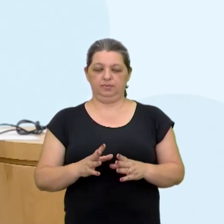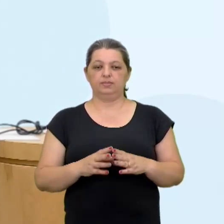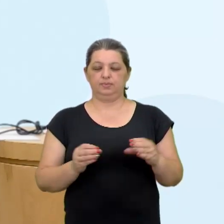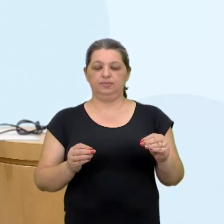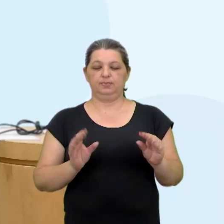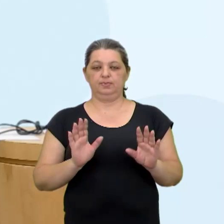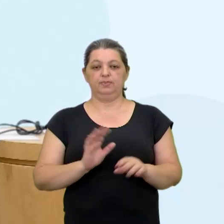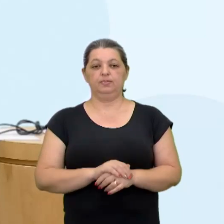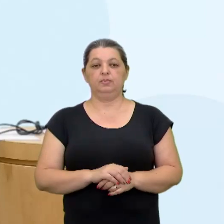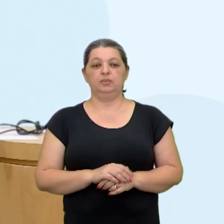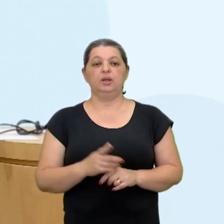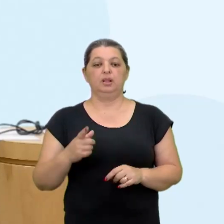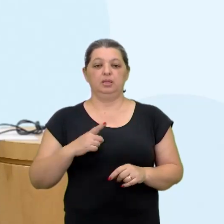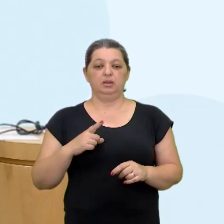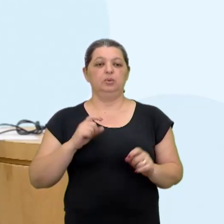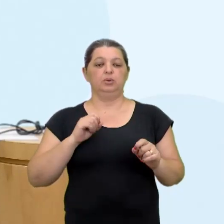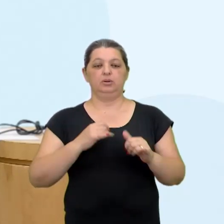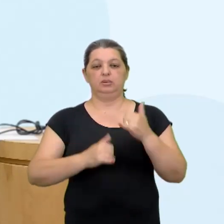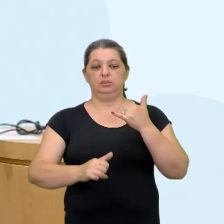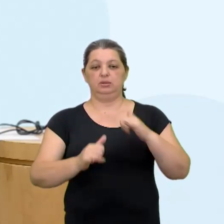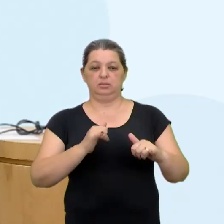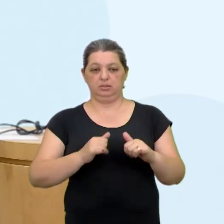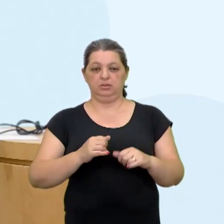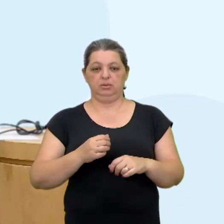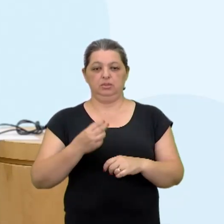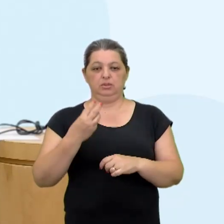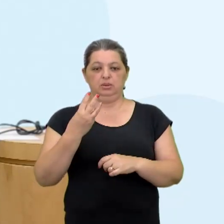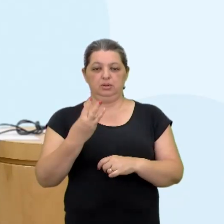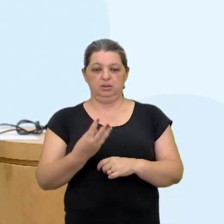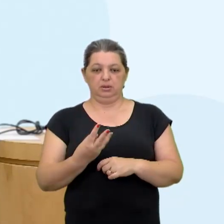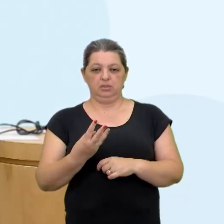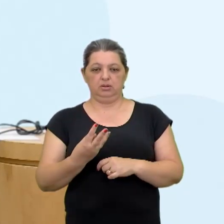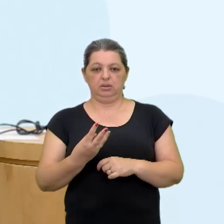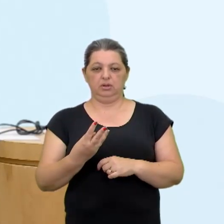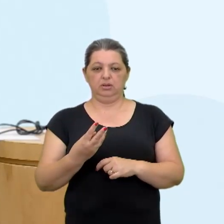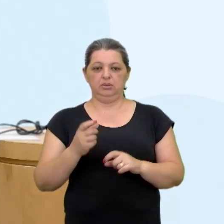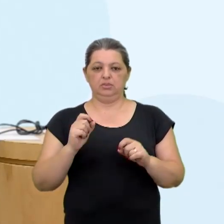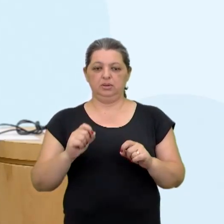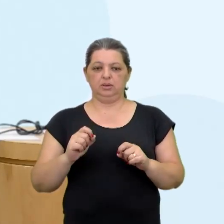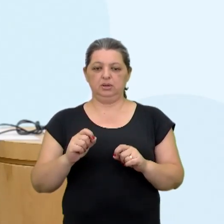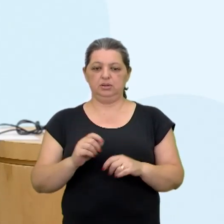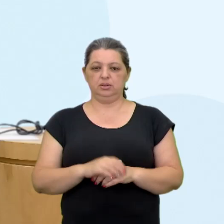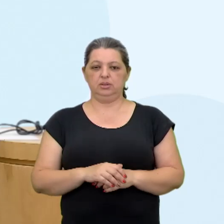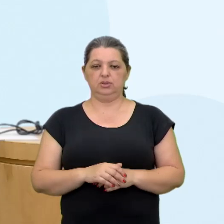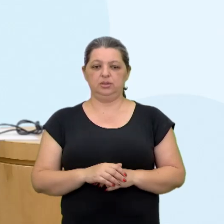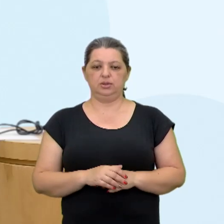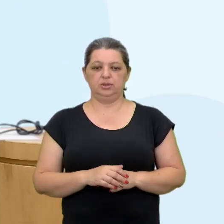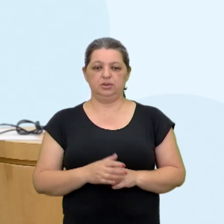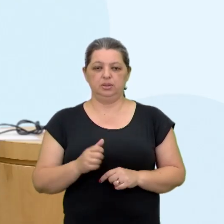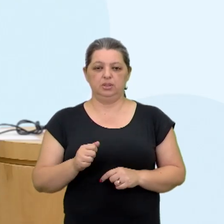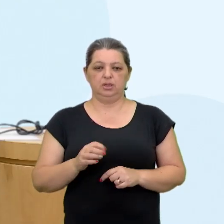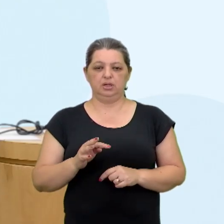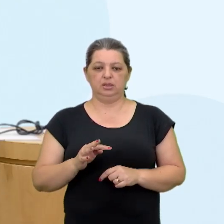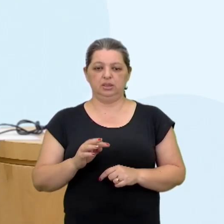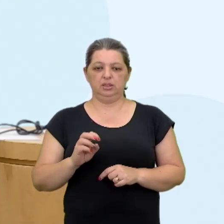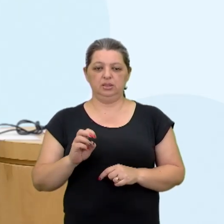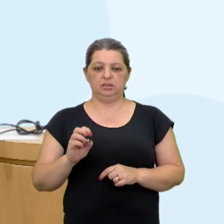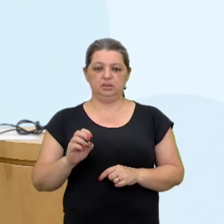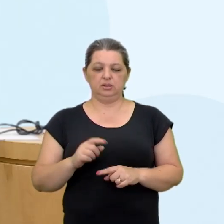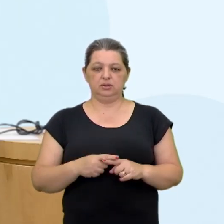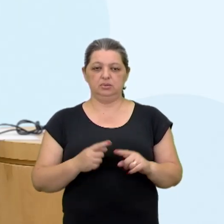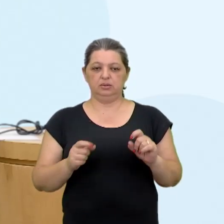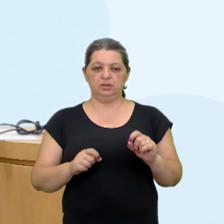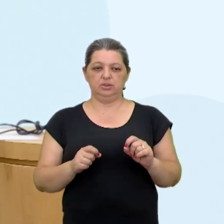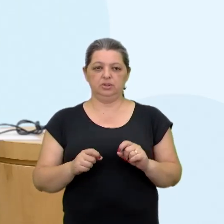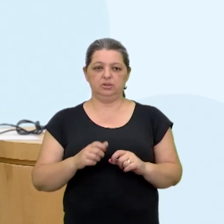Aí a gente tem as voltagens, né, de 3,3 e 5. E embaixo a gente tem esse A0,